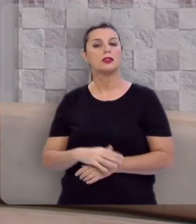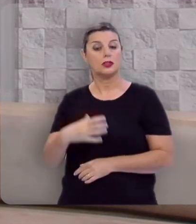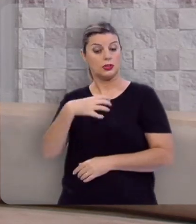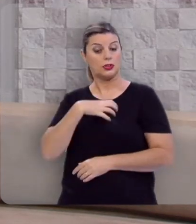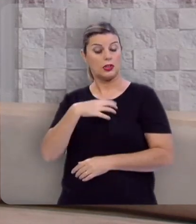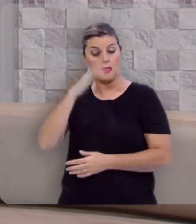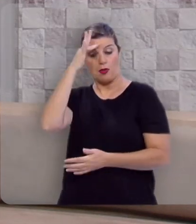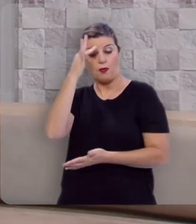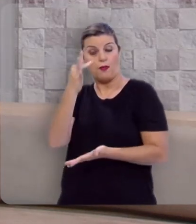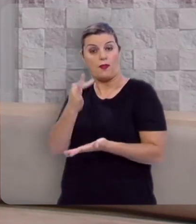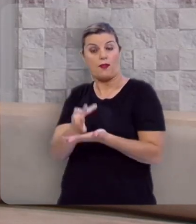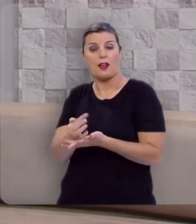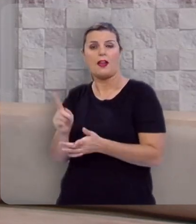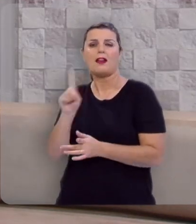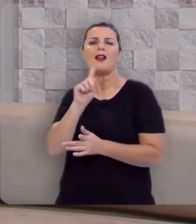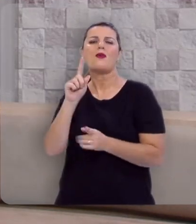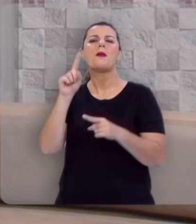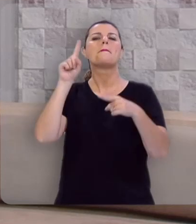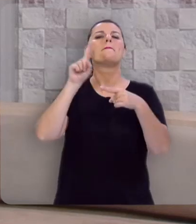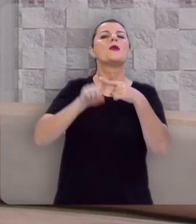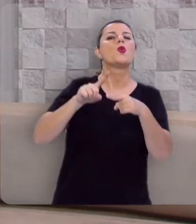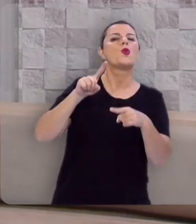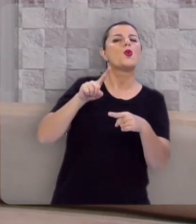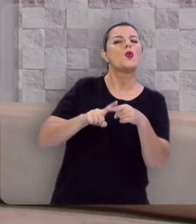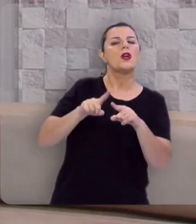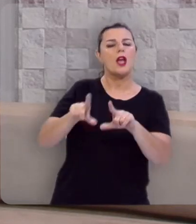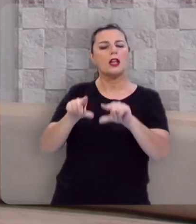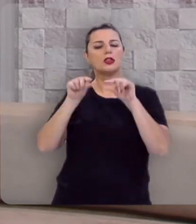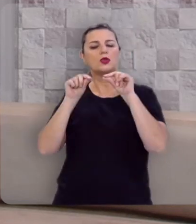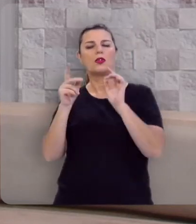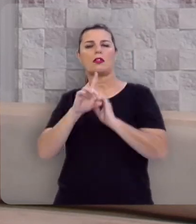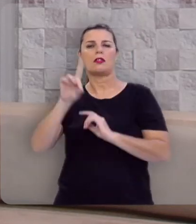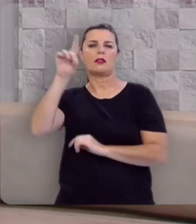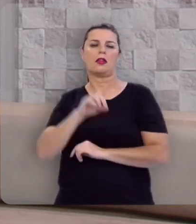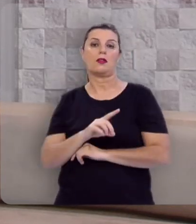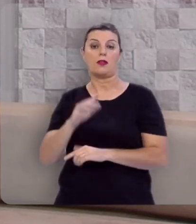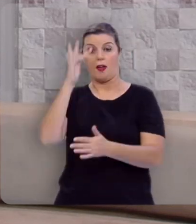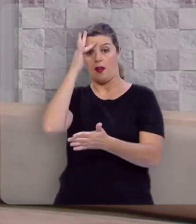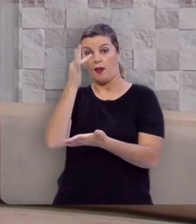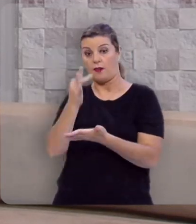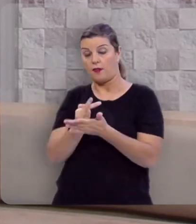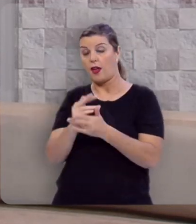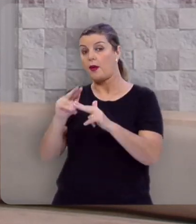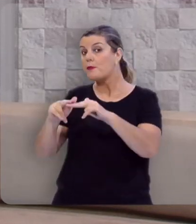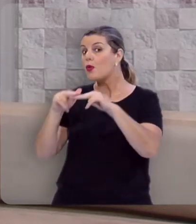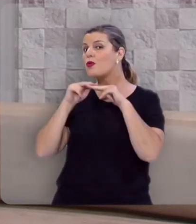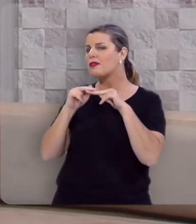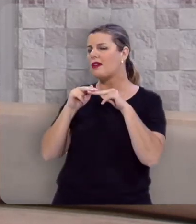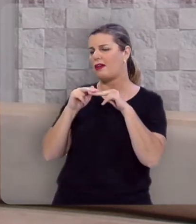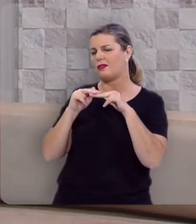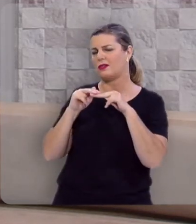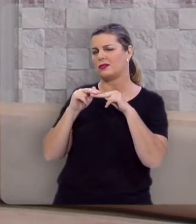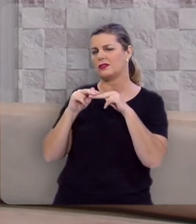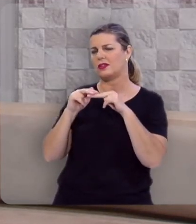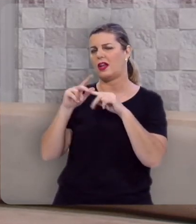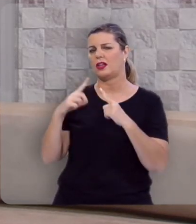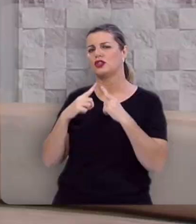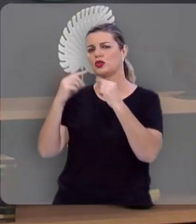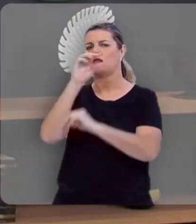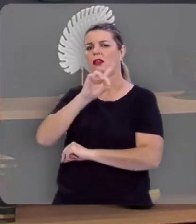tal forma que a fé não é a causa da escolha divina, a fé é consequência da escolha